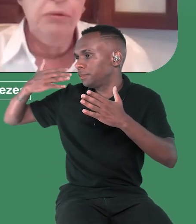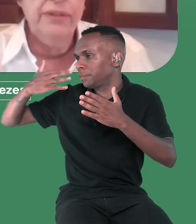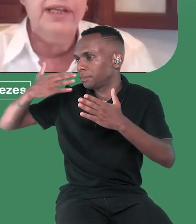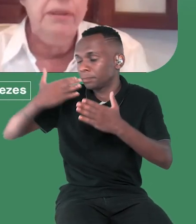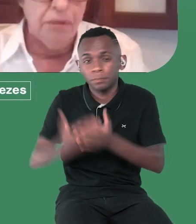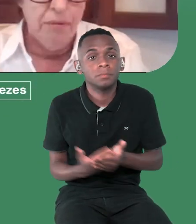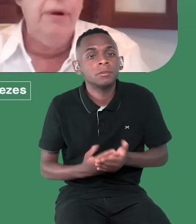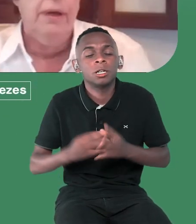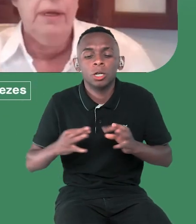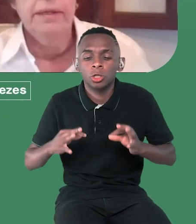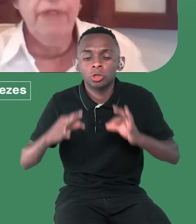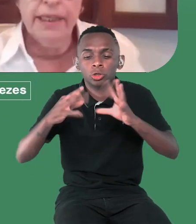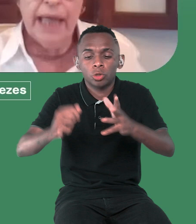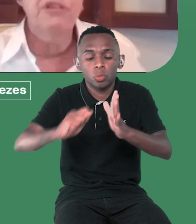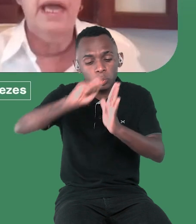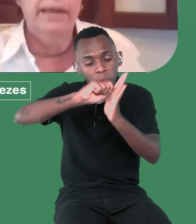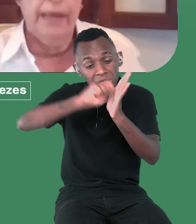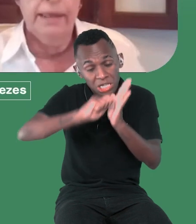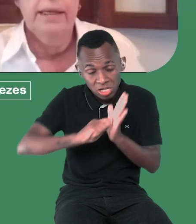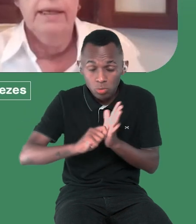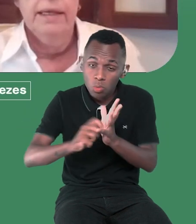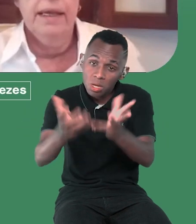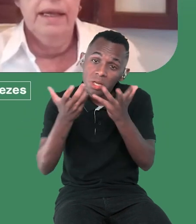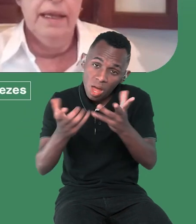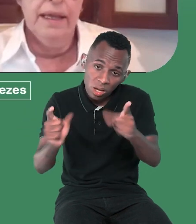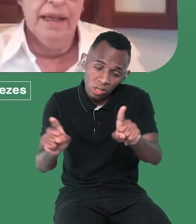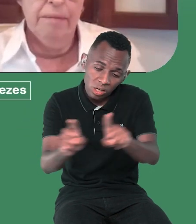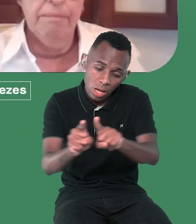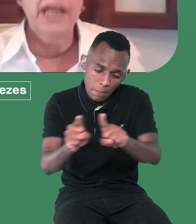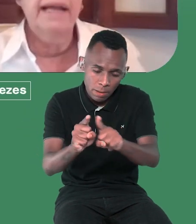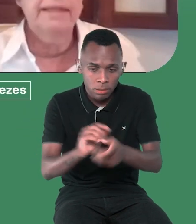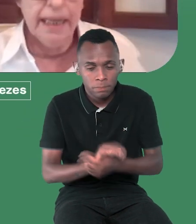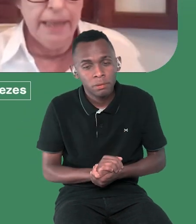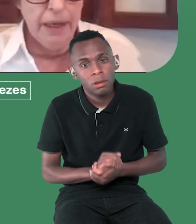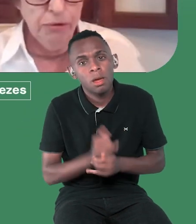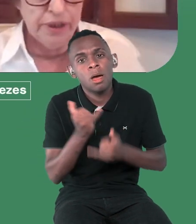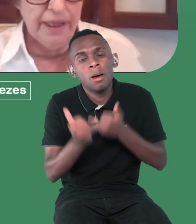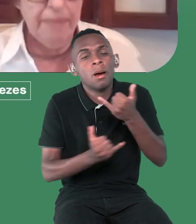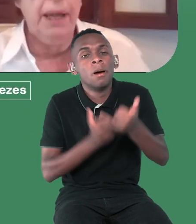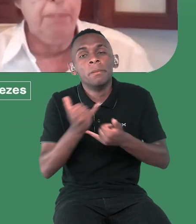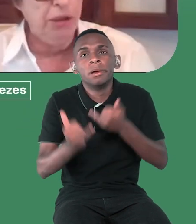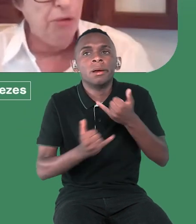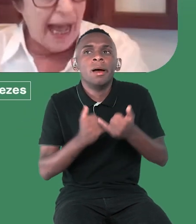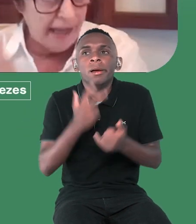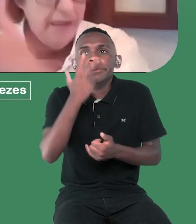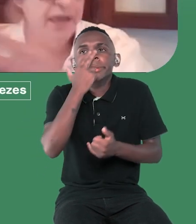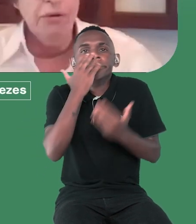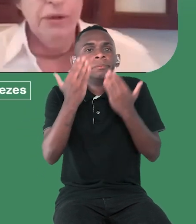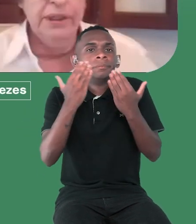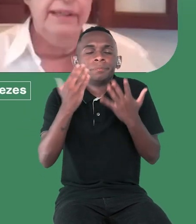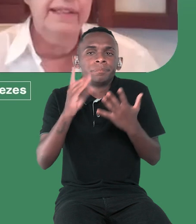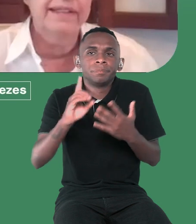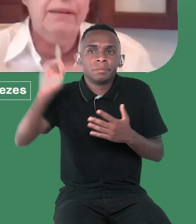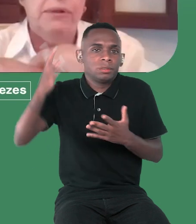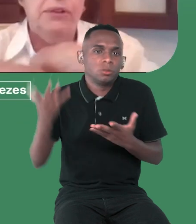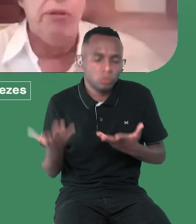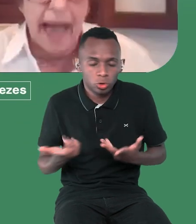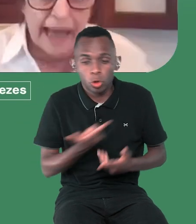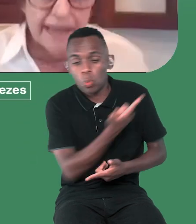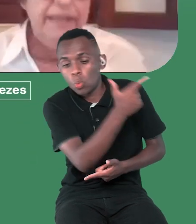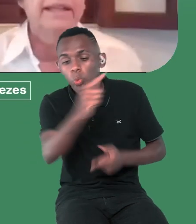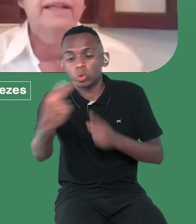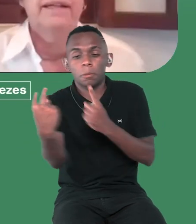que todo escritor, na verdade, quer, né? Brincar de ser Deus, né? Perpetuar em